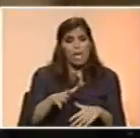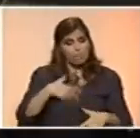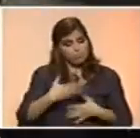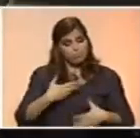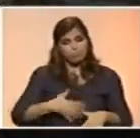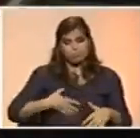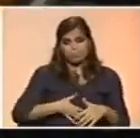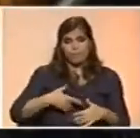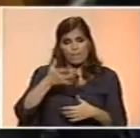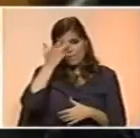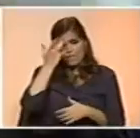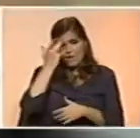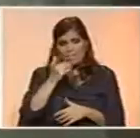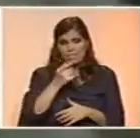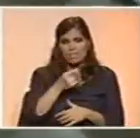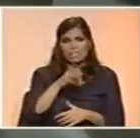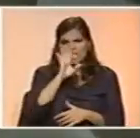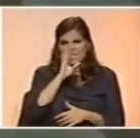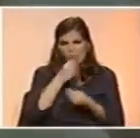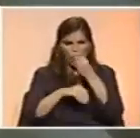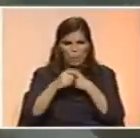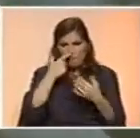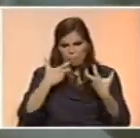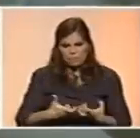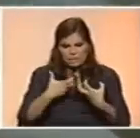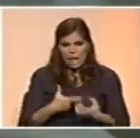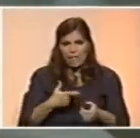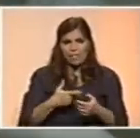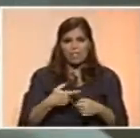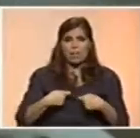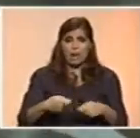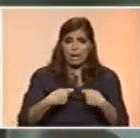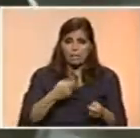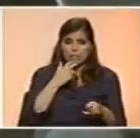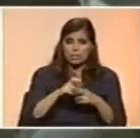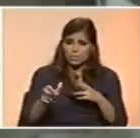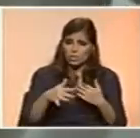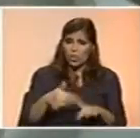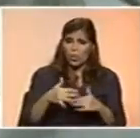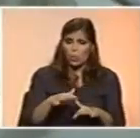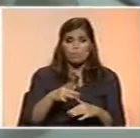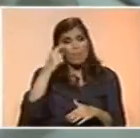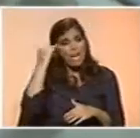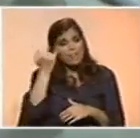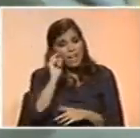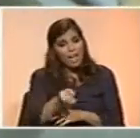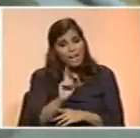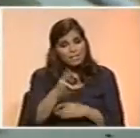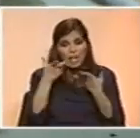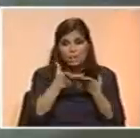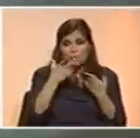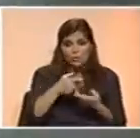teve facilidade. Aquelas comidas pesadas, o organismo despende muita energia a fazer a digestão. A ideia é essa, é ajudar